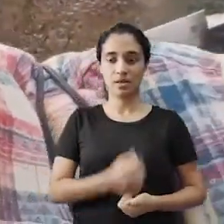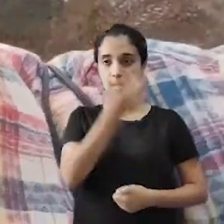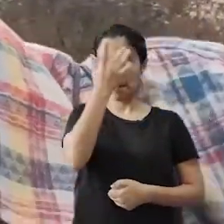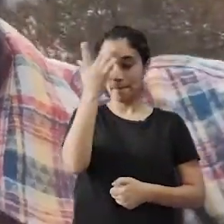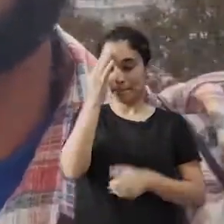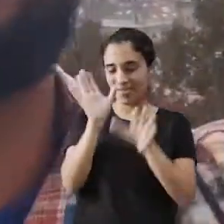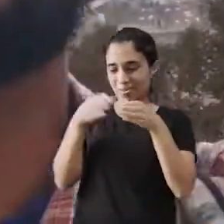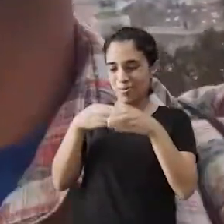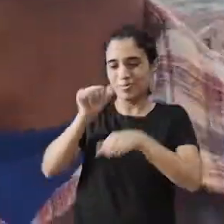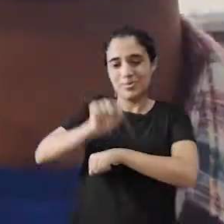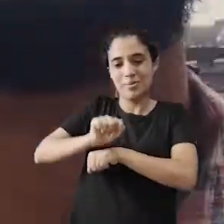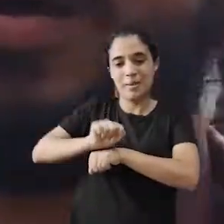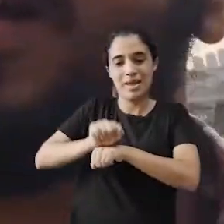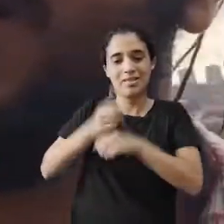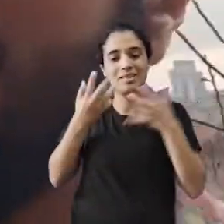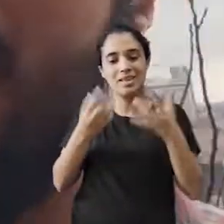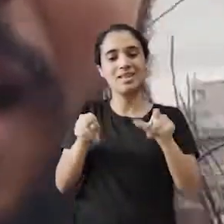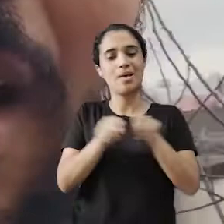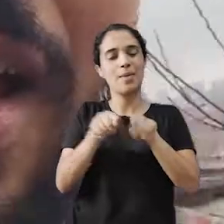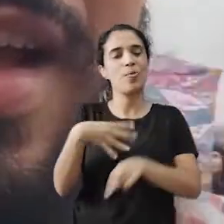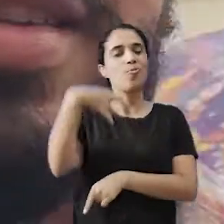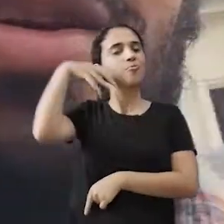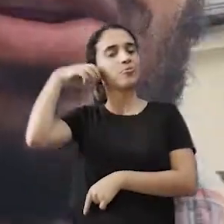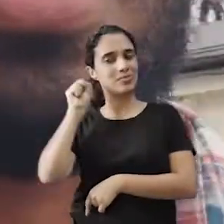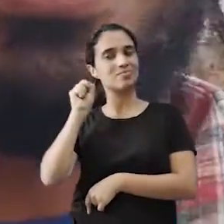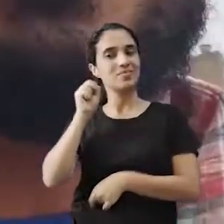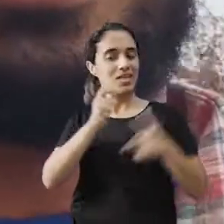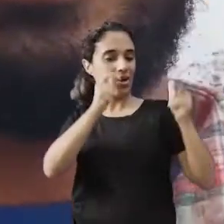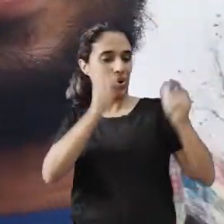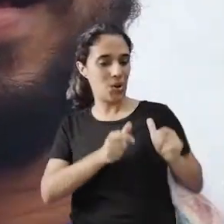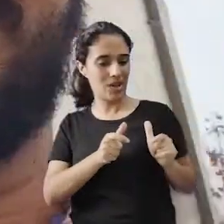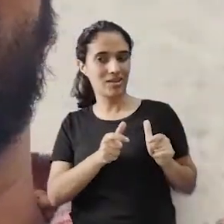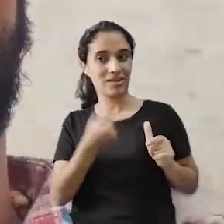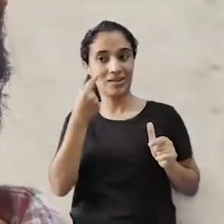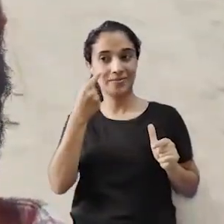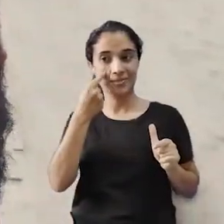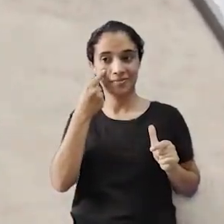O pessoal já tá aqui aguardando. Esse é o local.